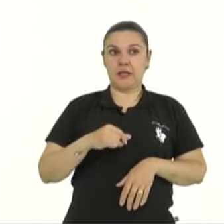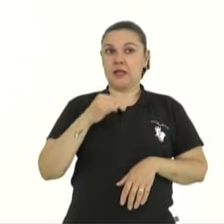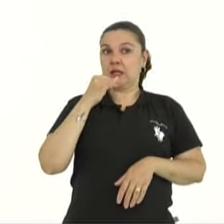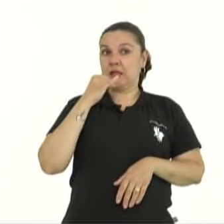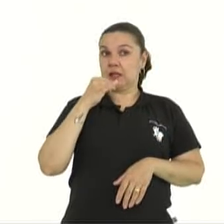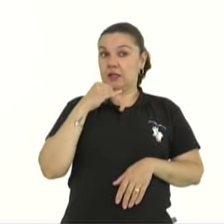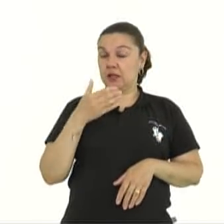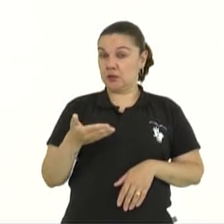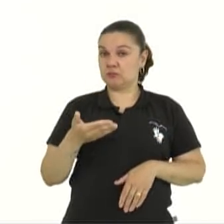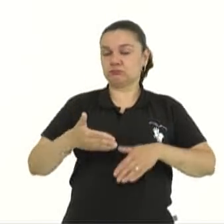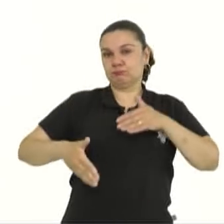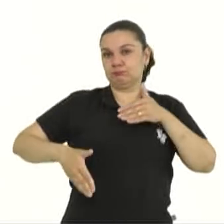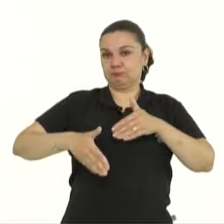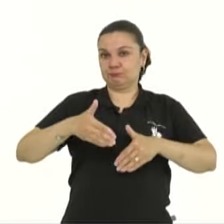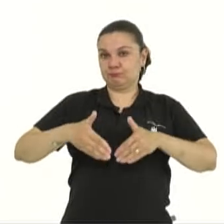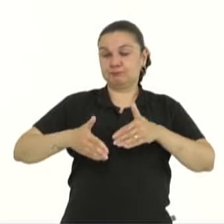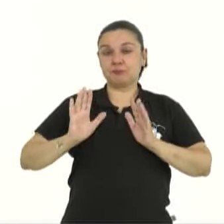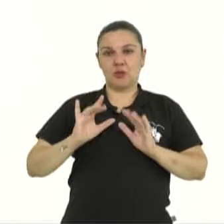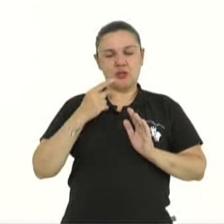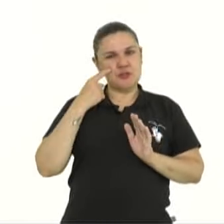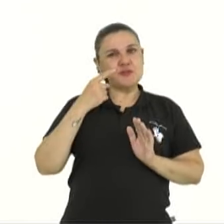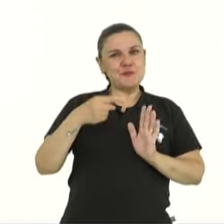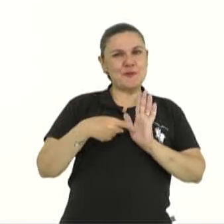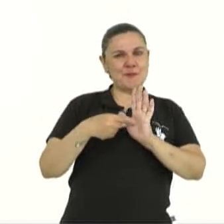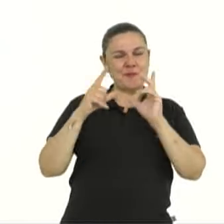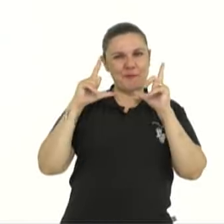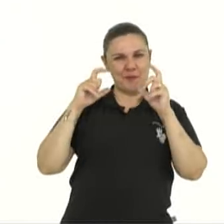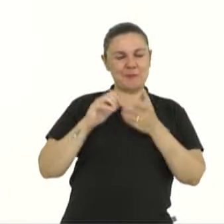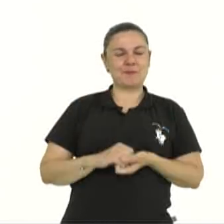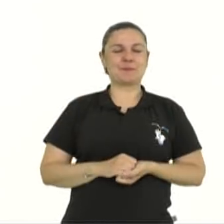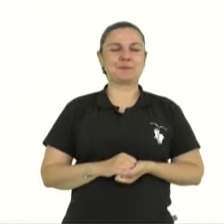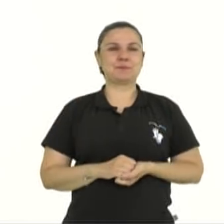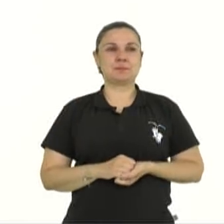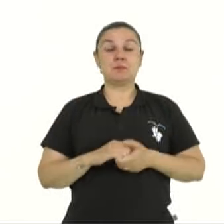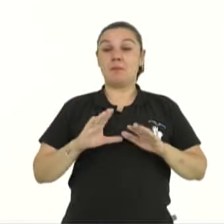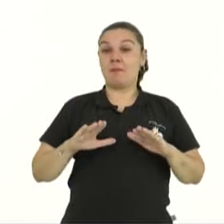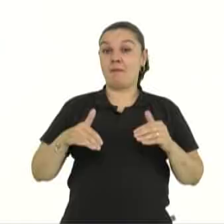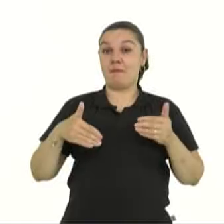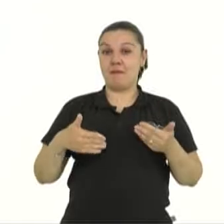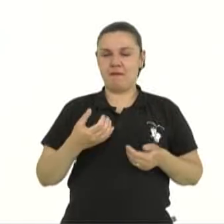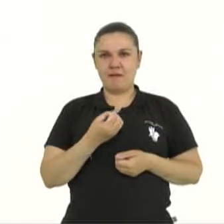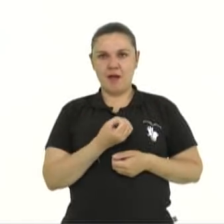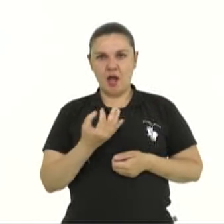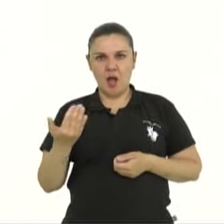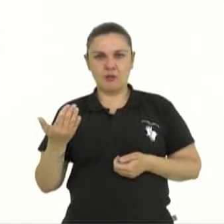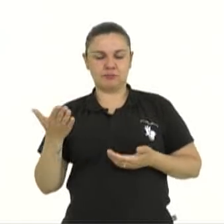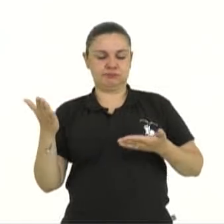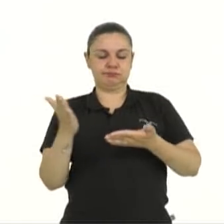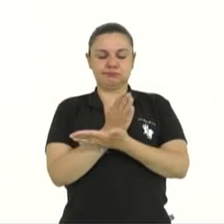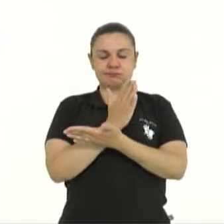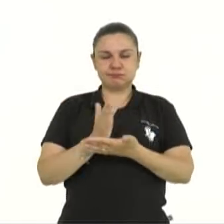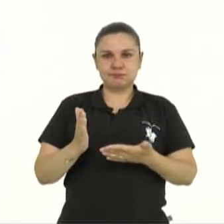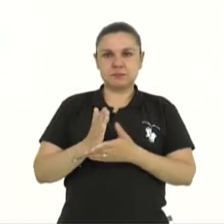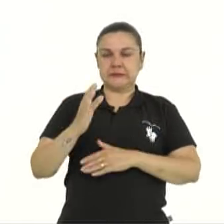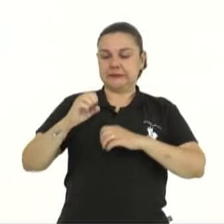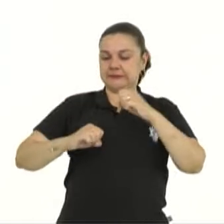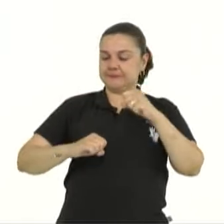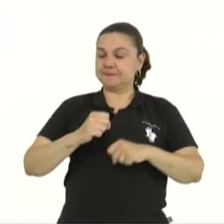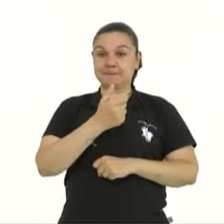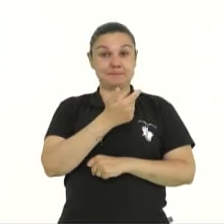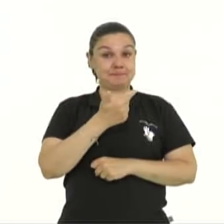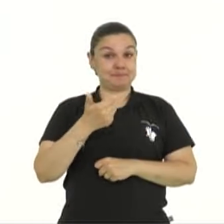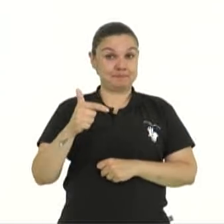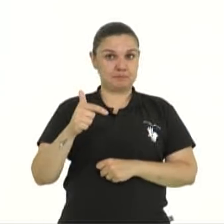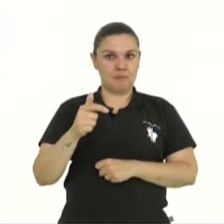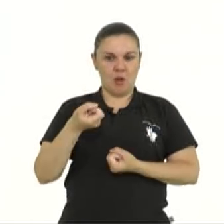por exemplo, os robôs, que a gente viu ali na foto anterior. No entanto, alguns segmentos da indústria não